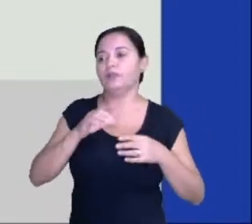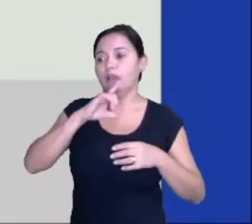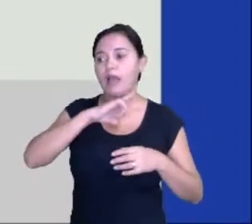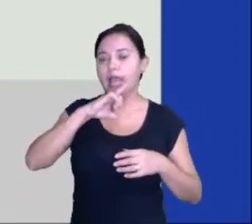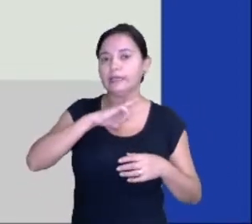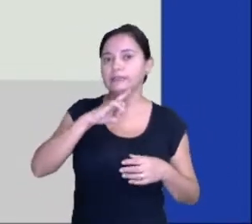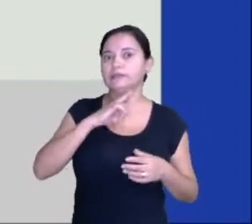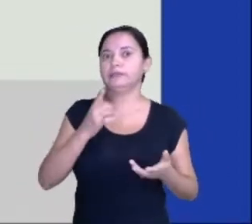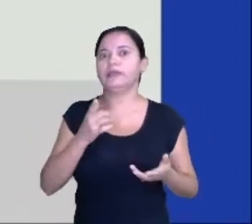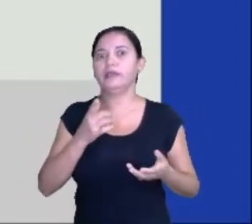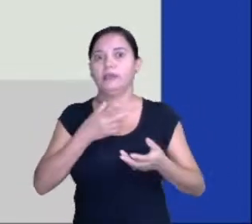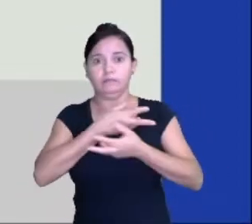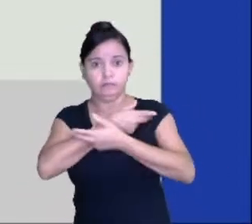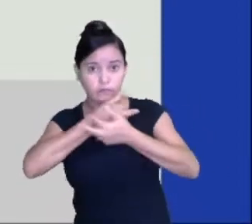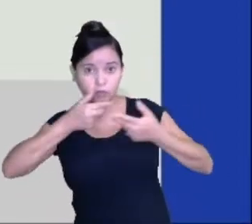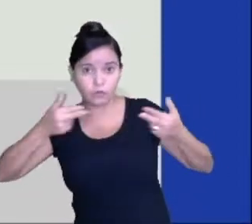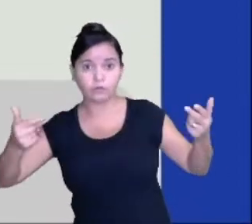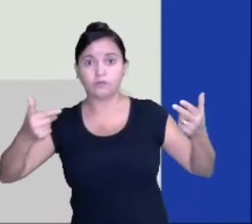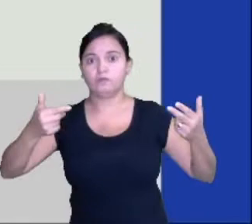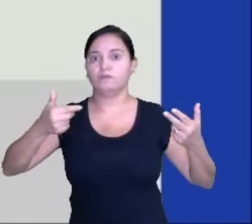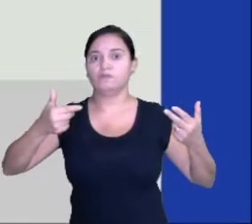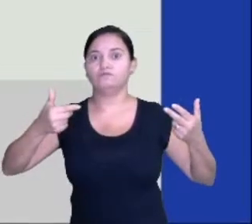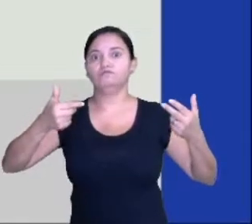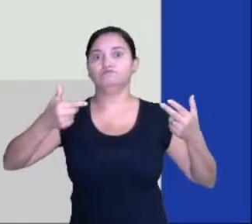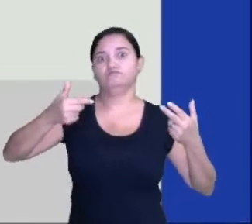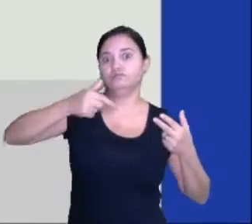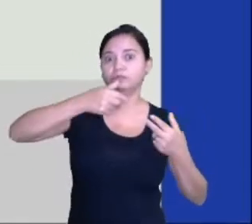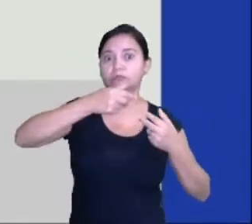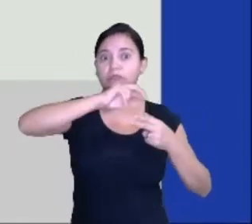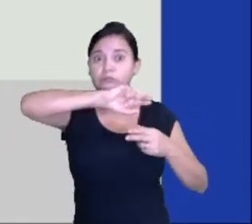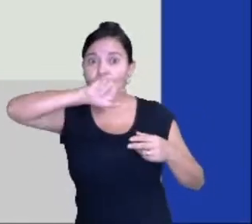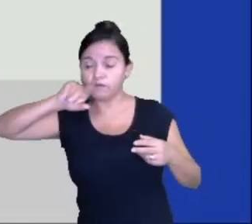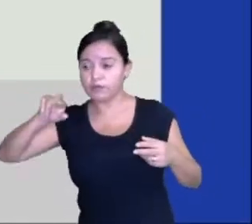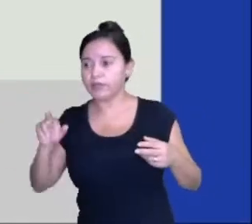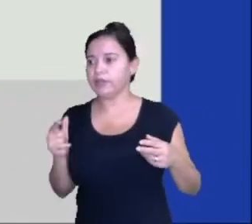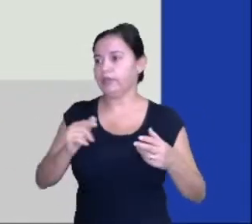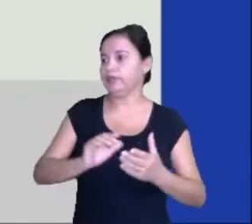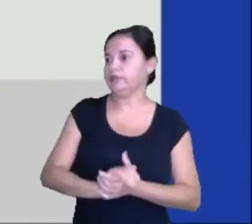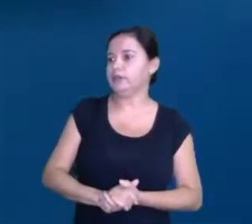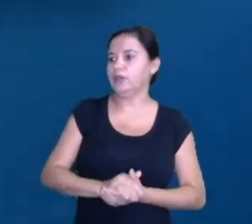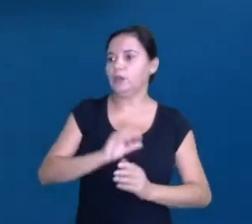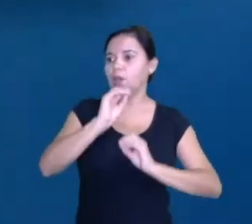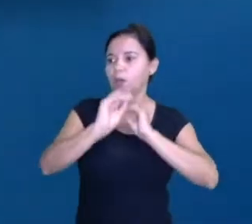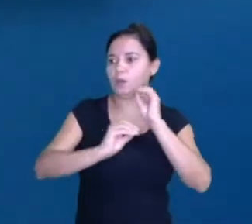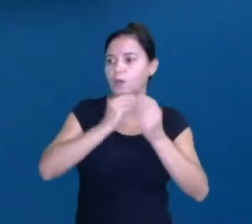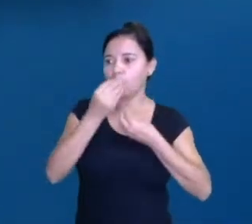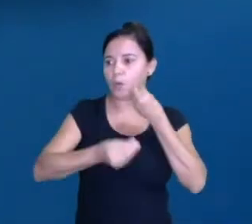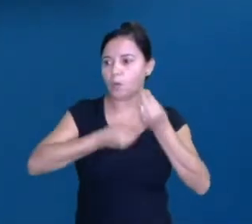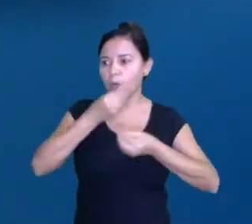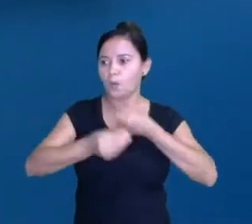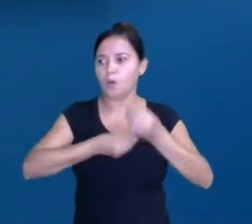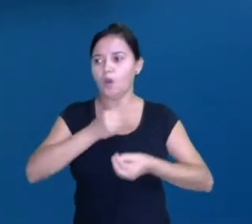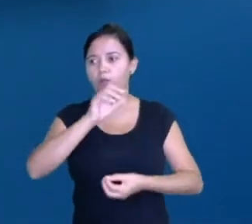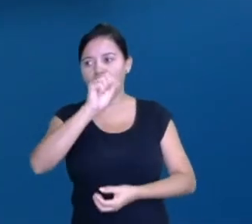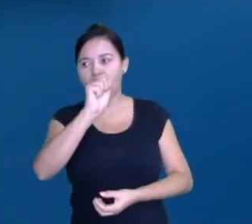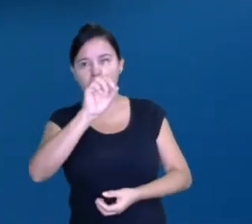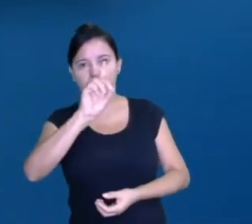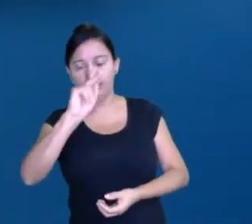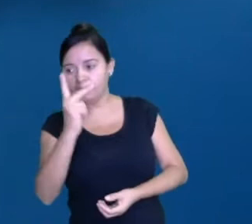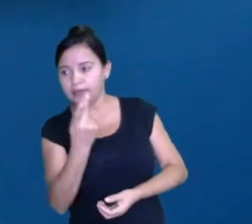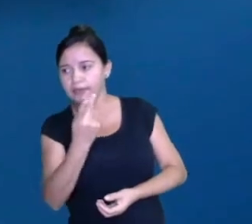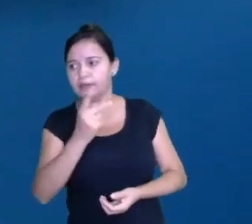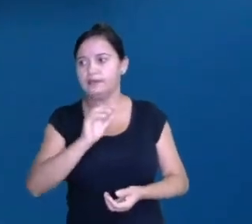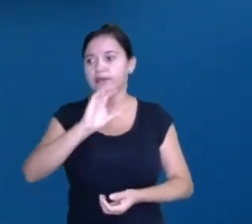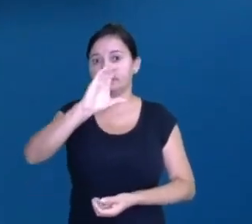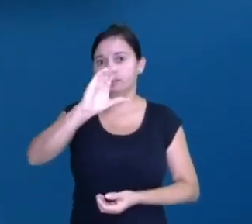tem a insulina, o glucagon, a prolactina, a ocitocina, o ADH e o GH. Perfeito. Mas lembre-se que na aula de hoje a gente vai